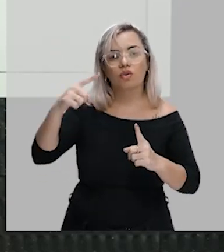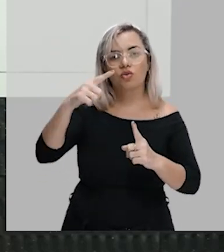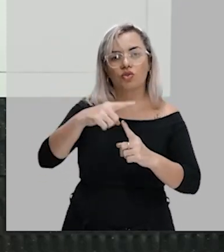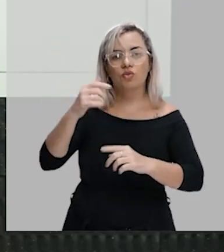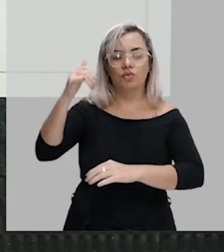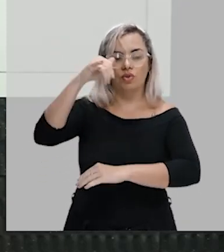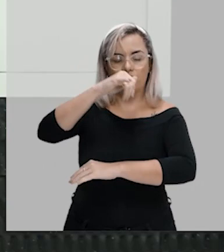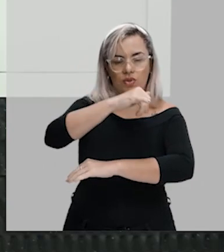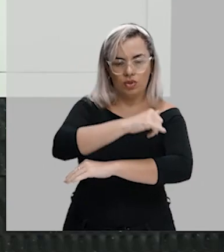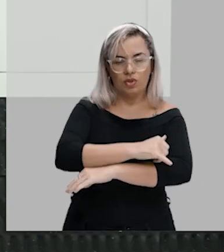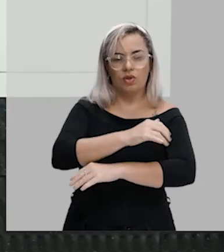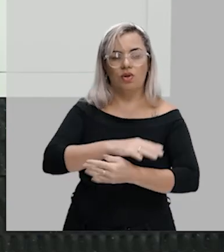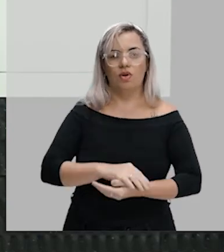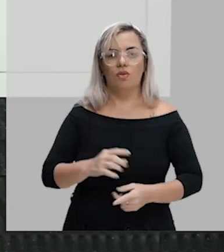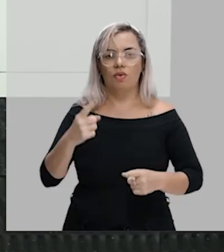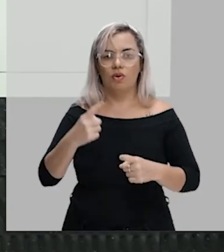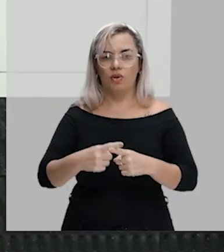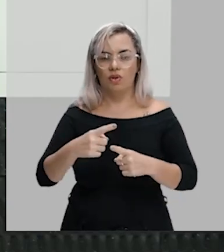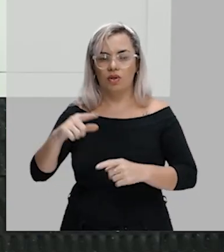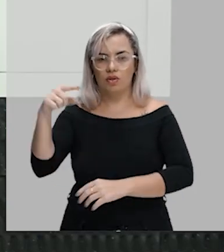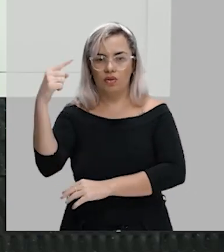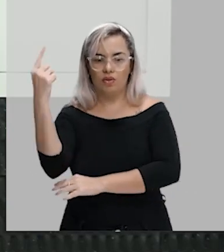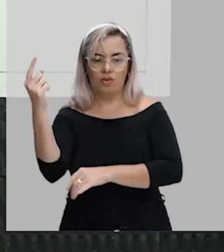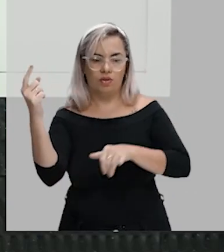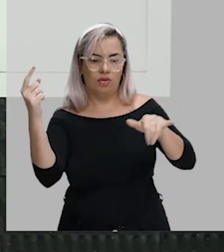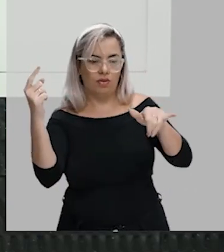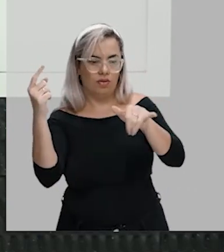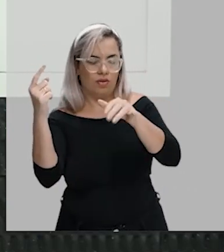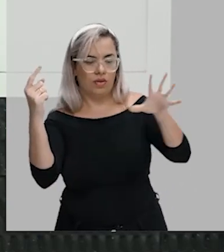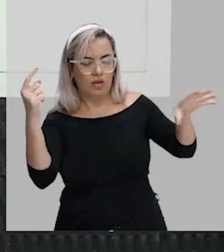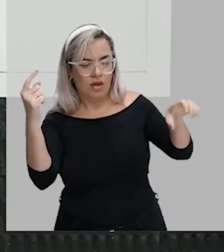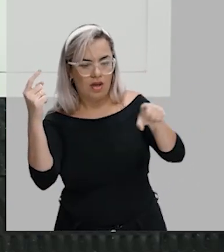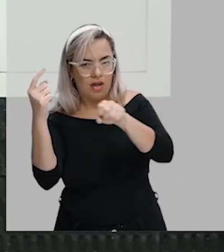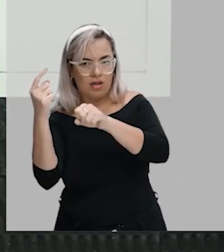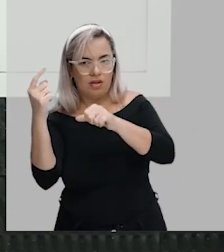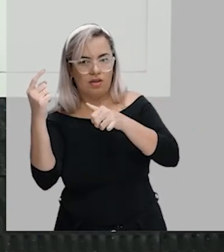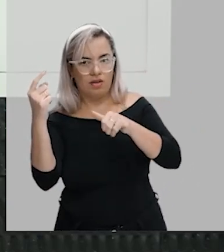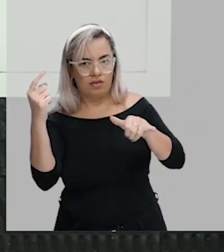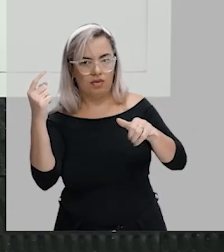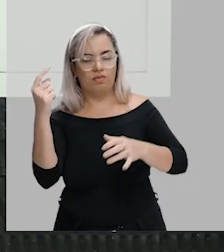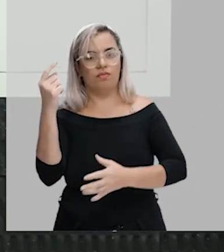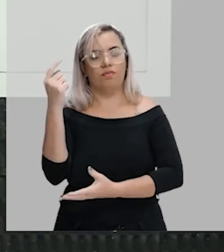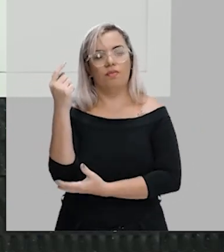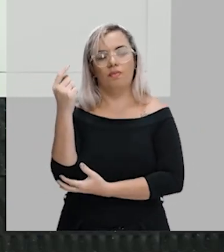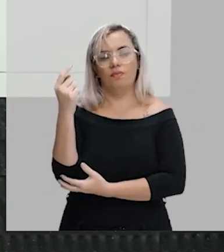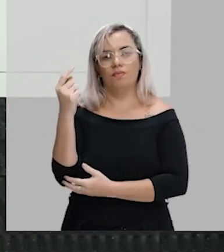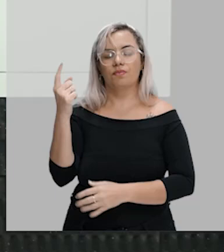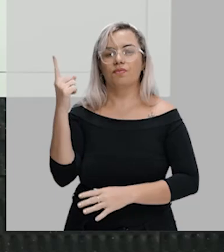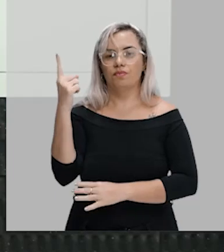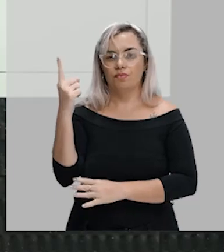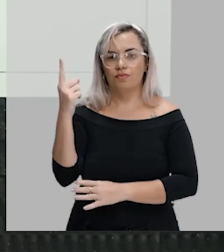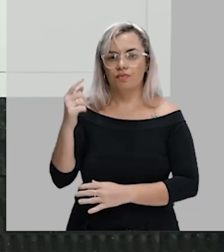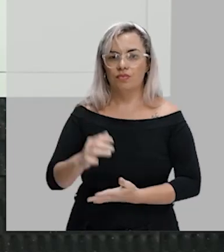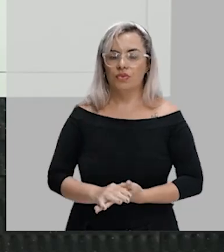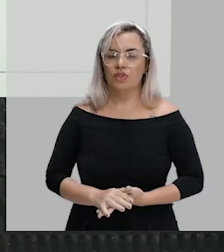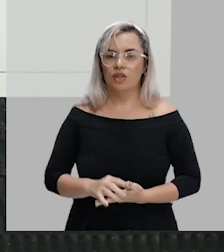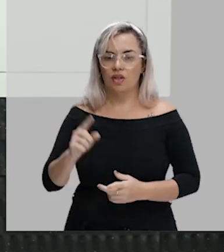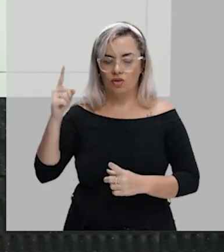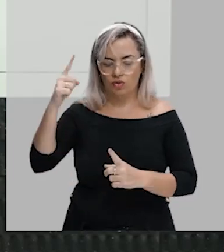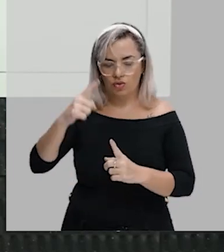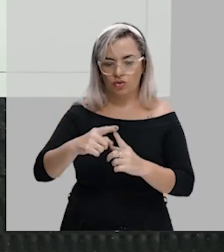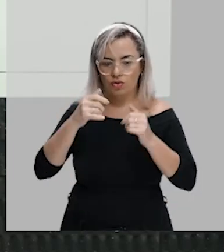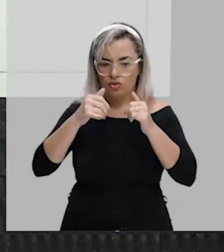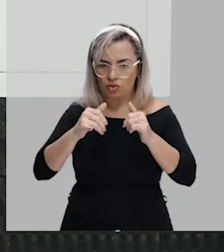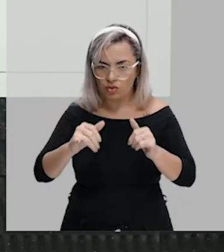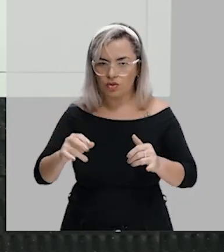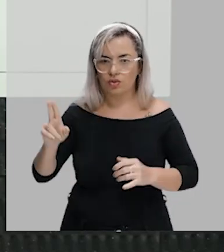conta das informações em que esse aparelho ele vai também captar, tá, ok? Então, é o tipo de onda que é utilizado. Então, é um tipo de onda que